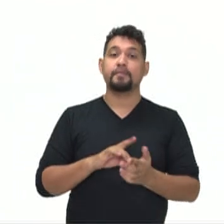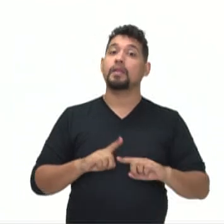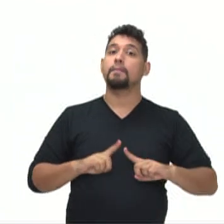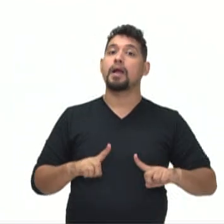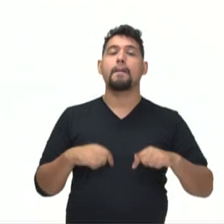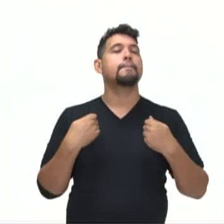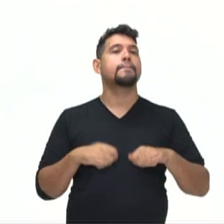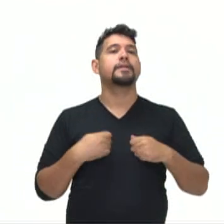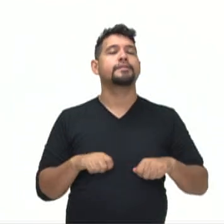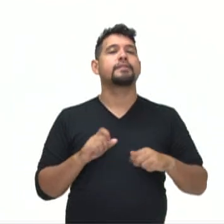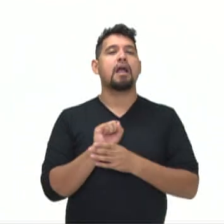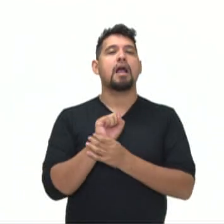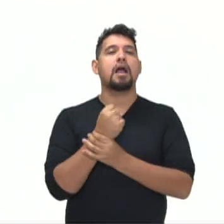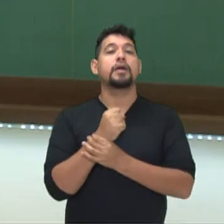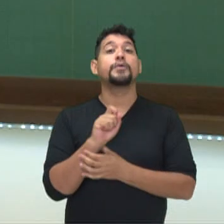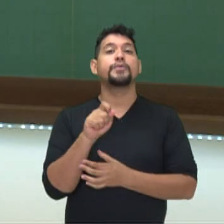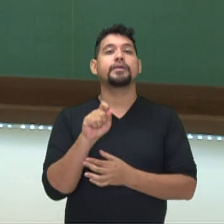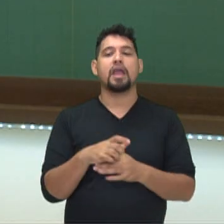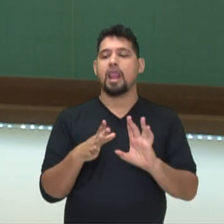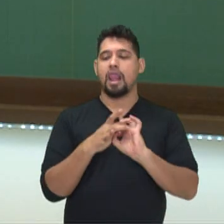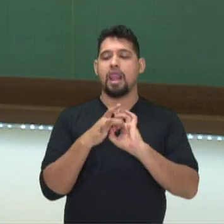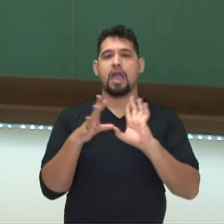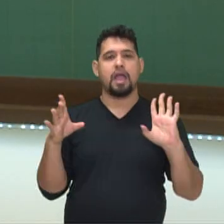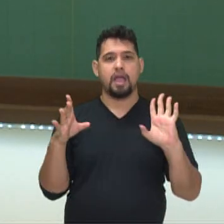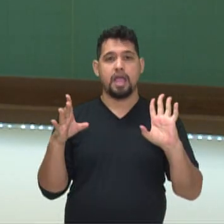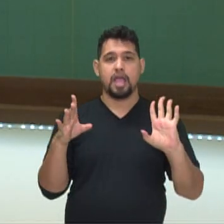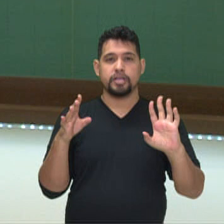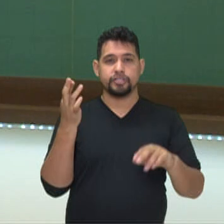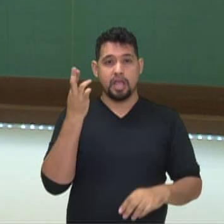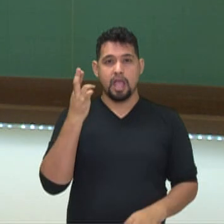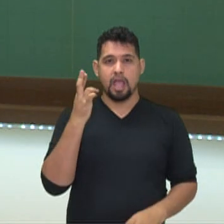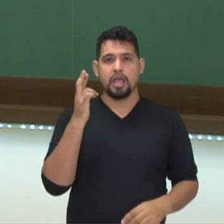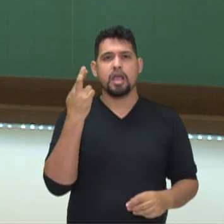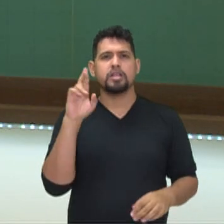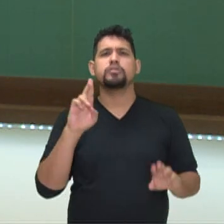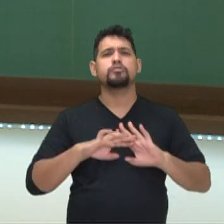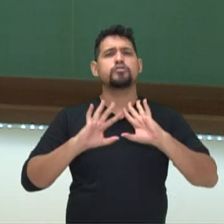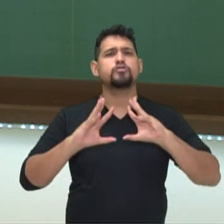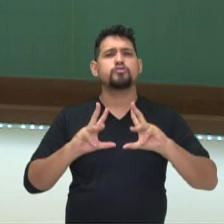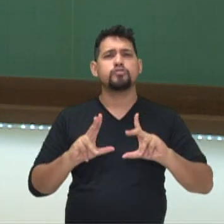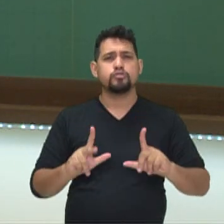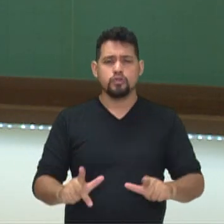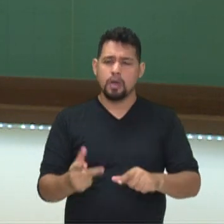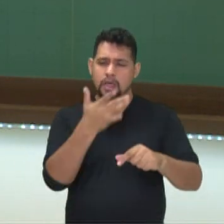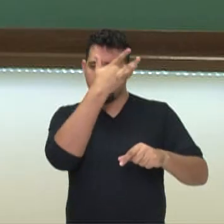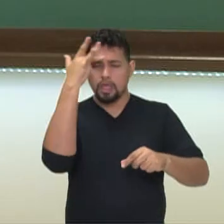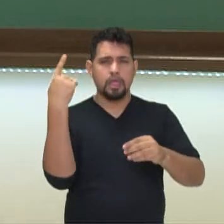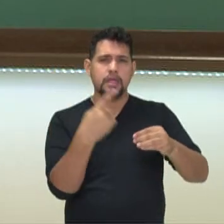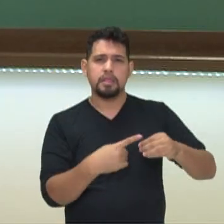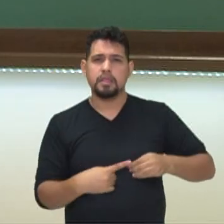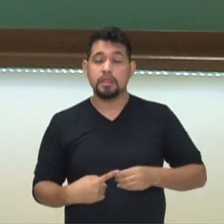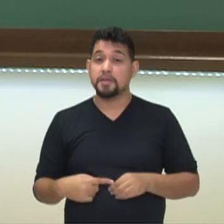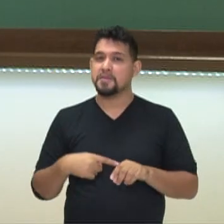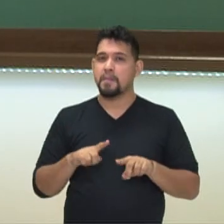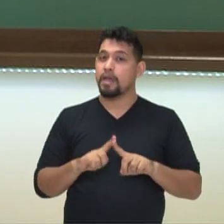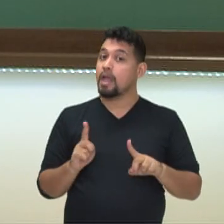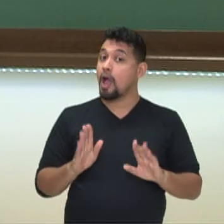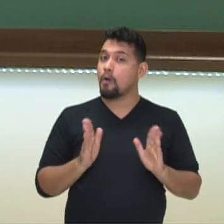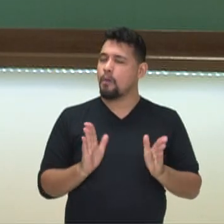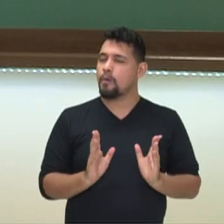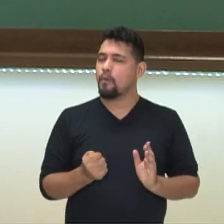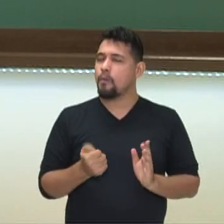o dever de garantir a liberdade religiosa de todos os cidadãos. E para me despedir de